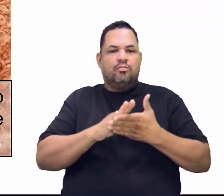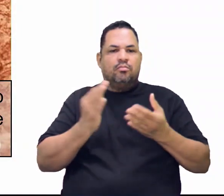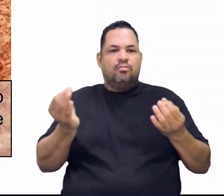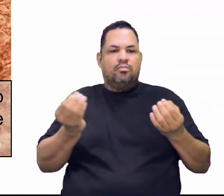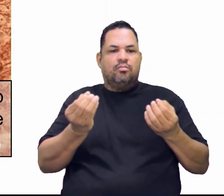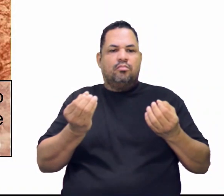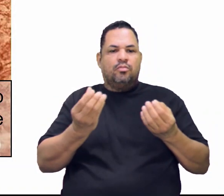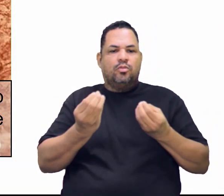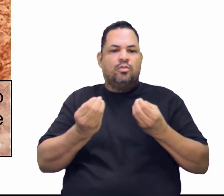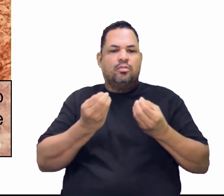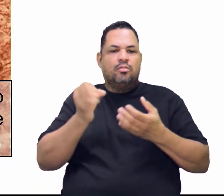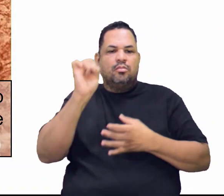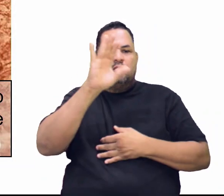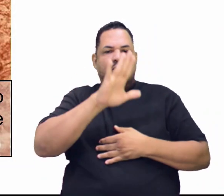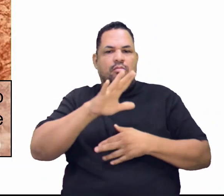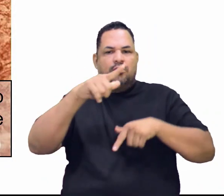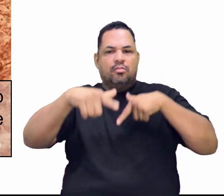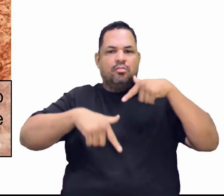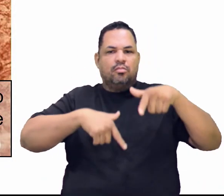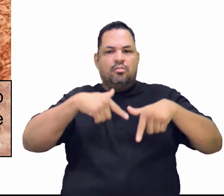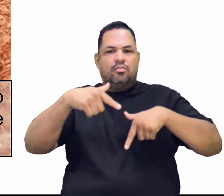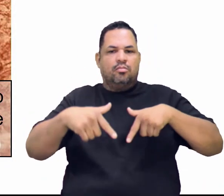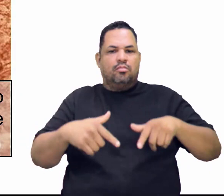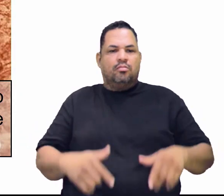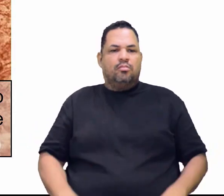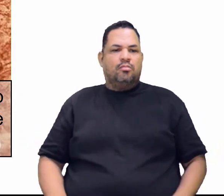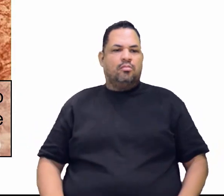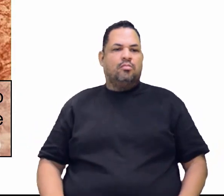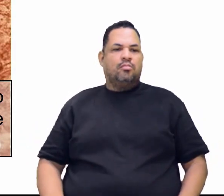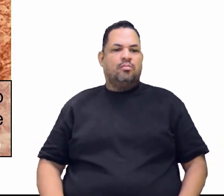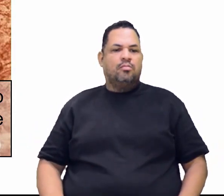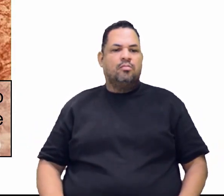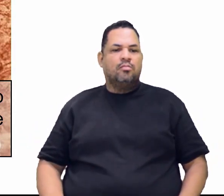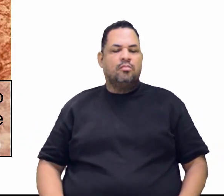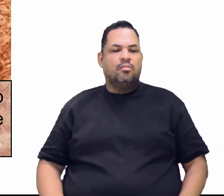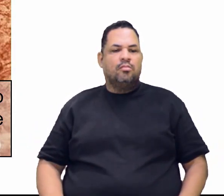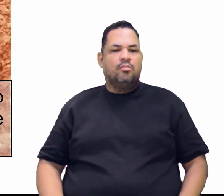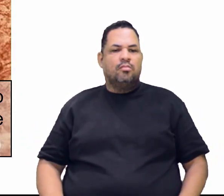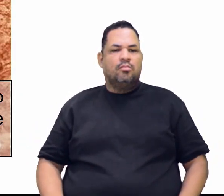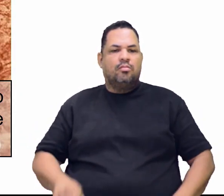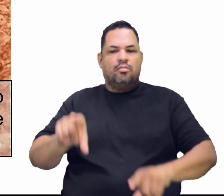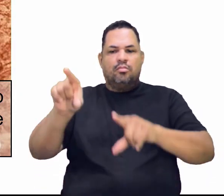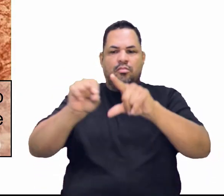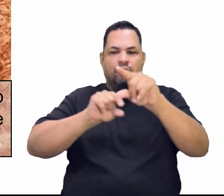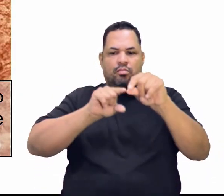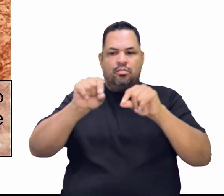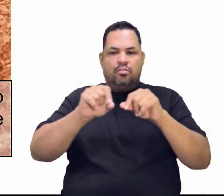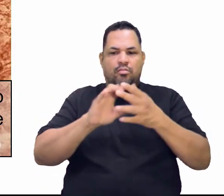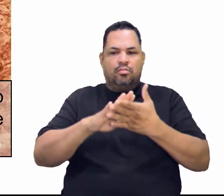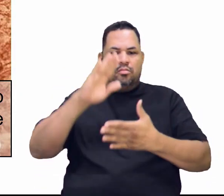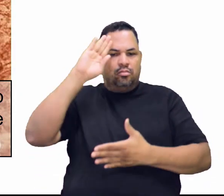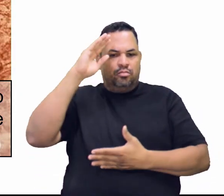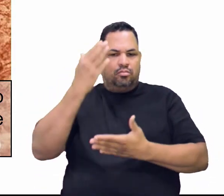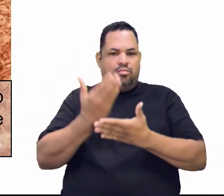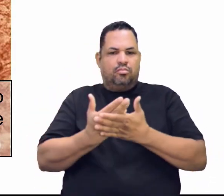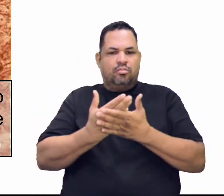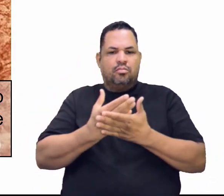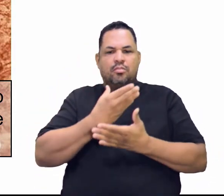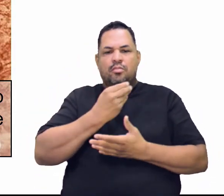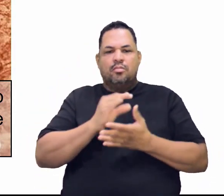vocês essas imagens dos trabalhadores, o aliciamento, o